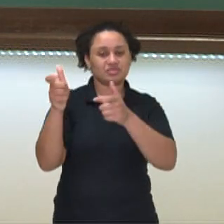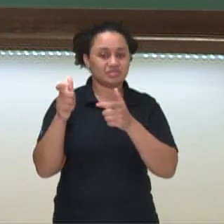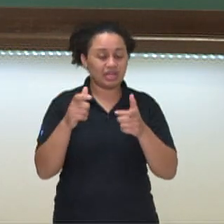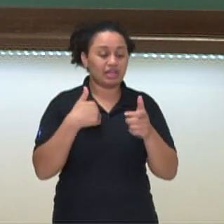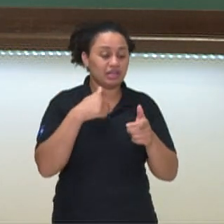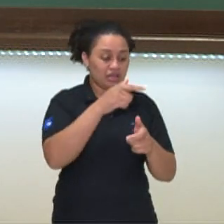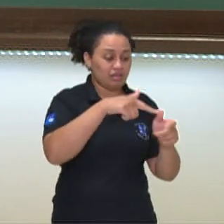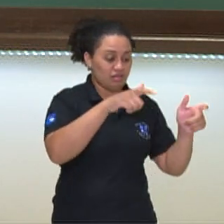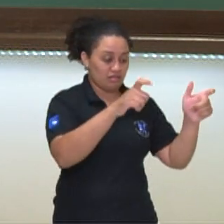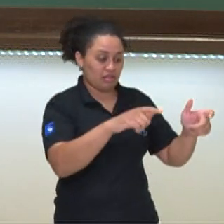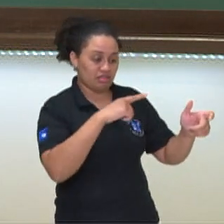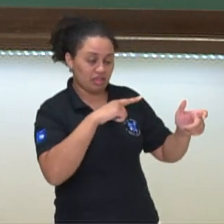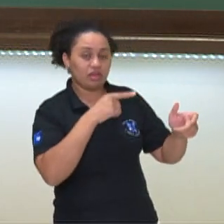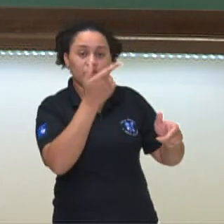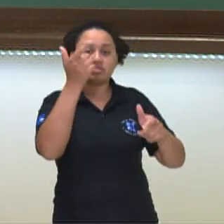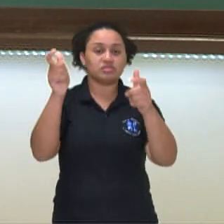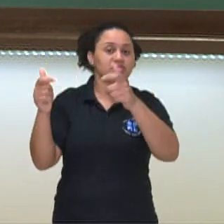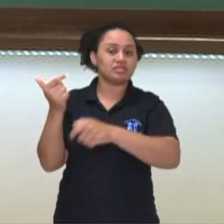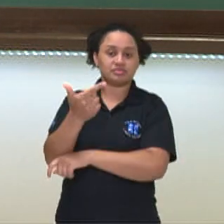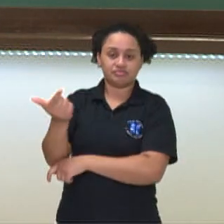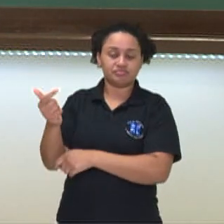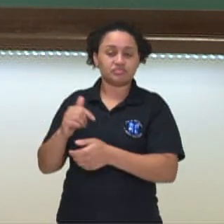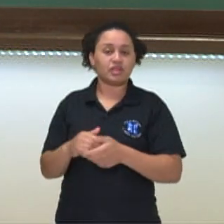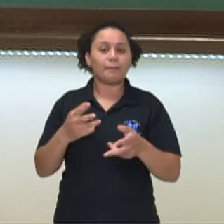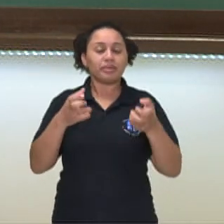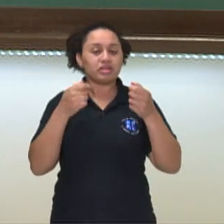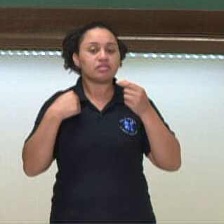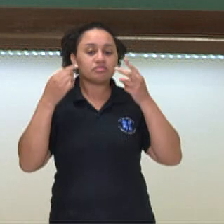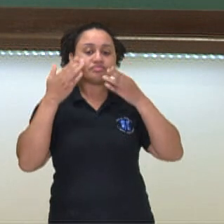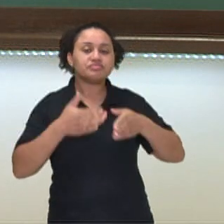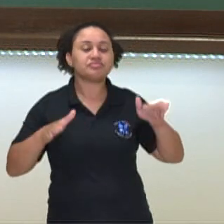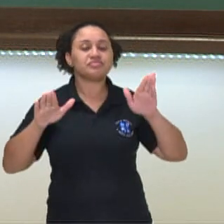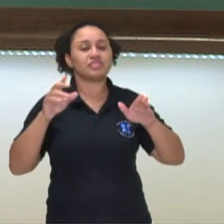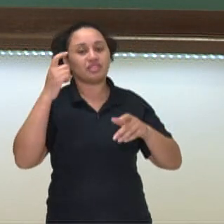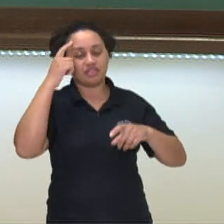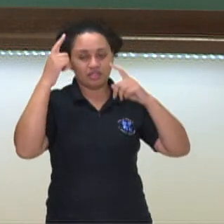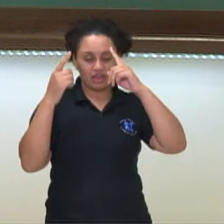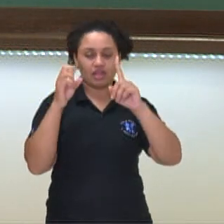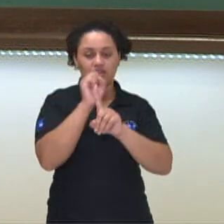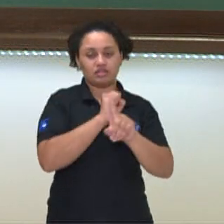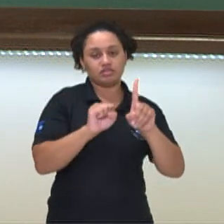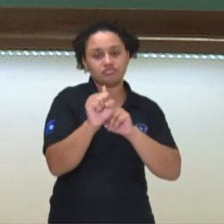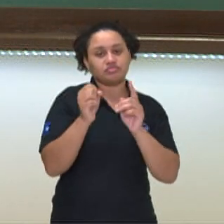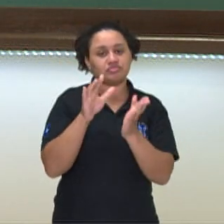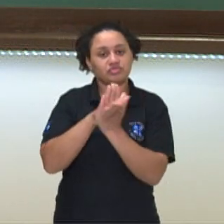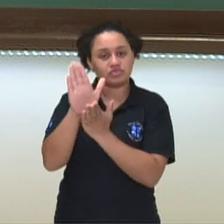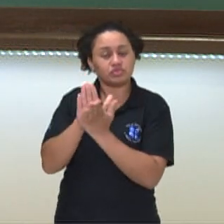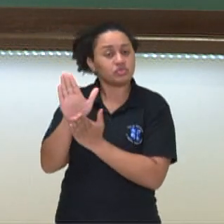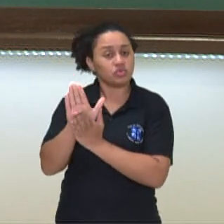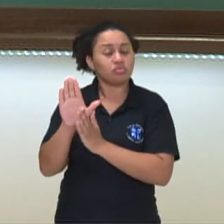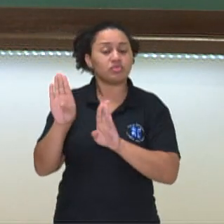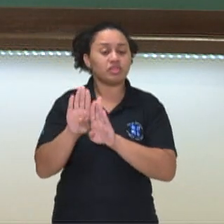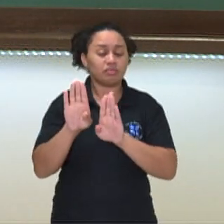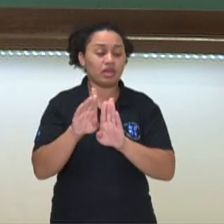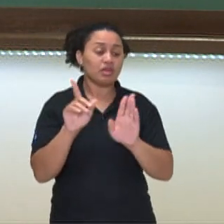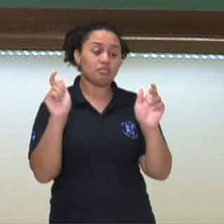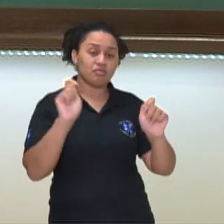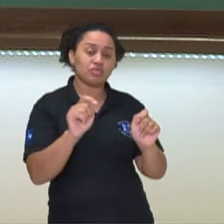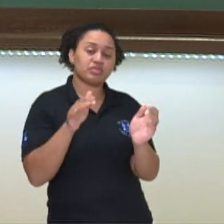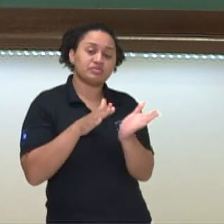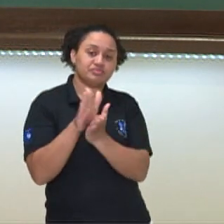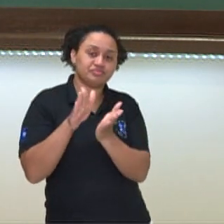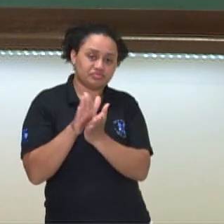atendidos? Perceba a amplitude dessa ideia de sociedade de consumo e da disponibilidade de consumo, que além